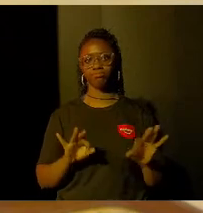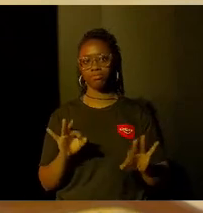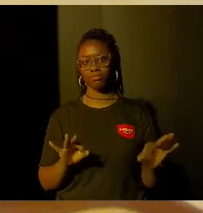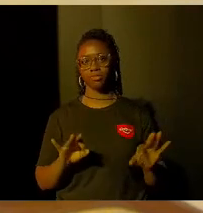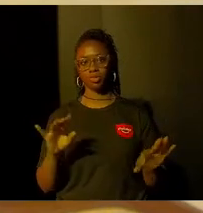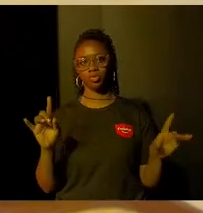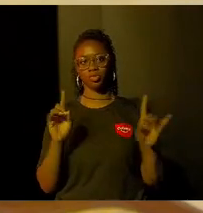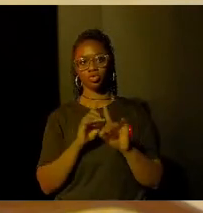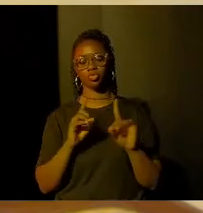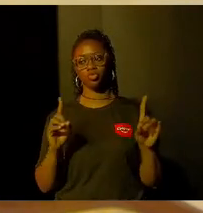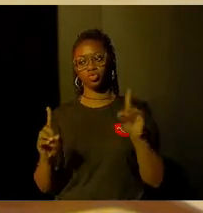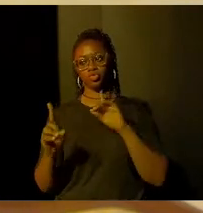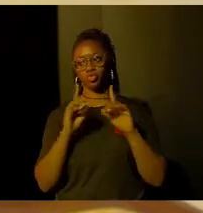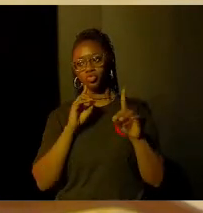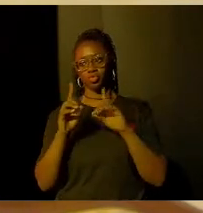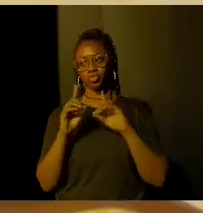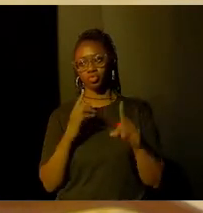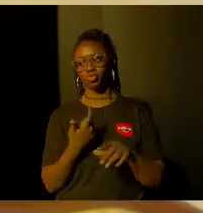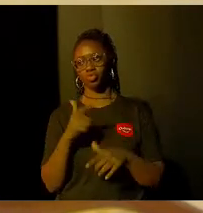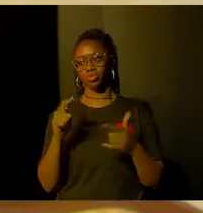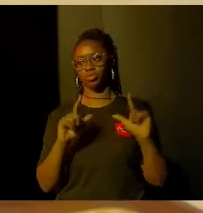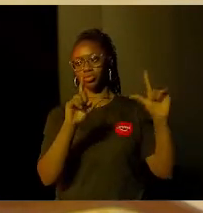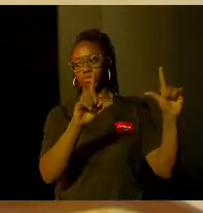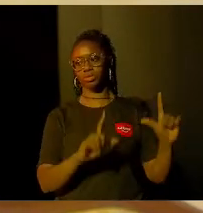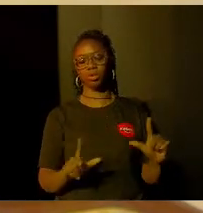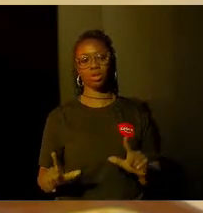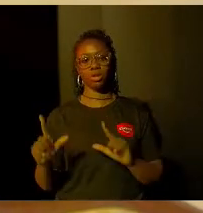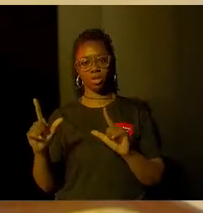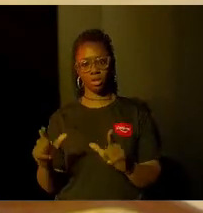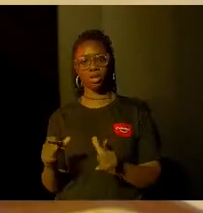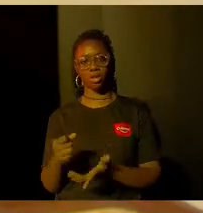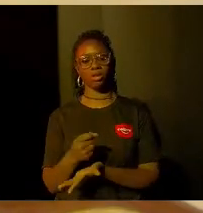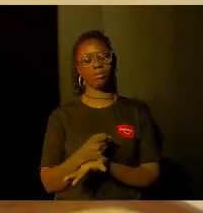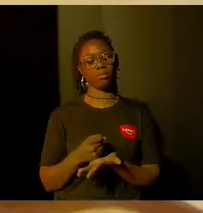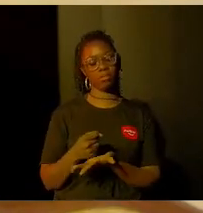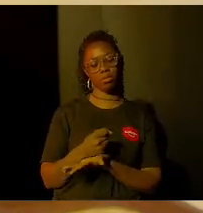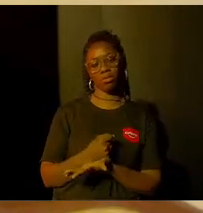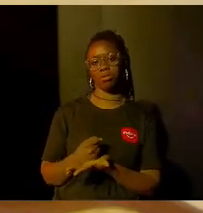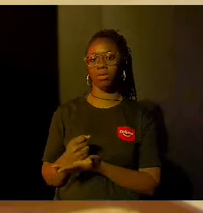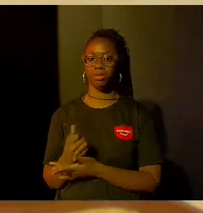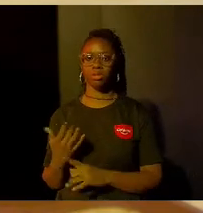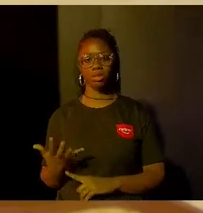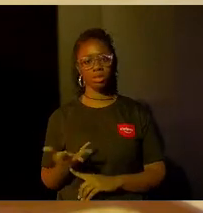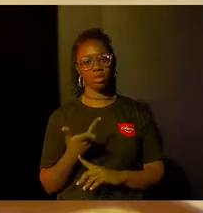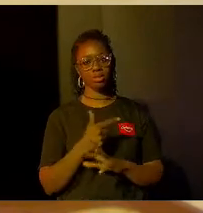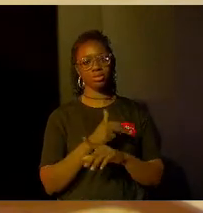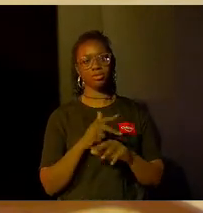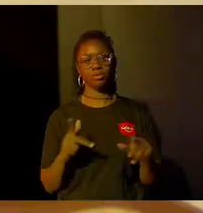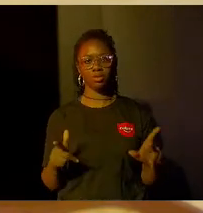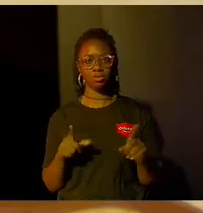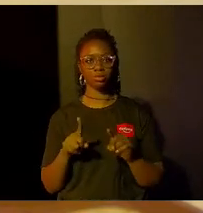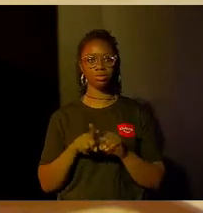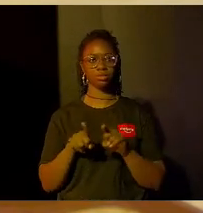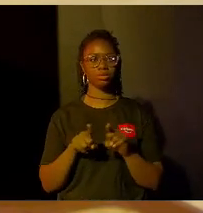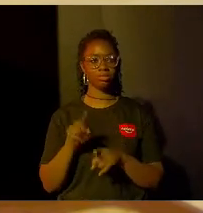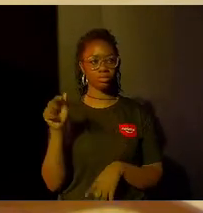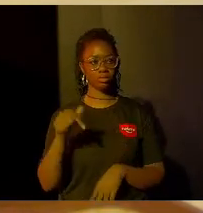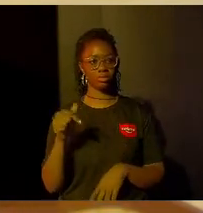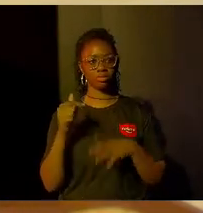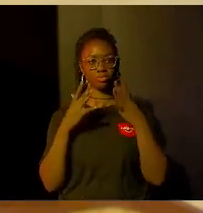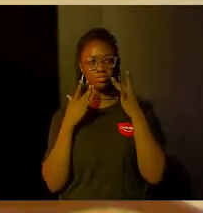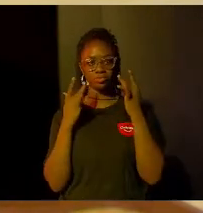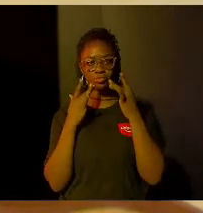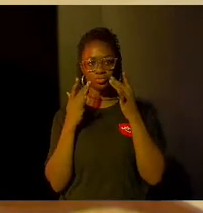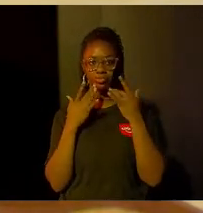outras telas plataformas suportes Artes e dentro disso aqui nesse caso as artes cênicas então